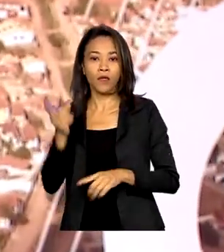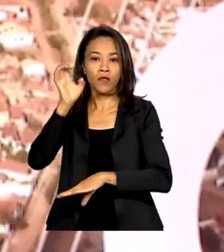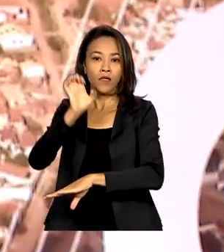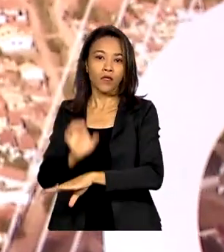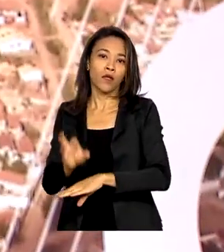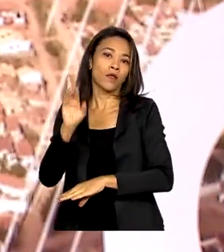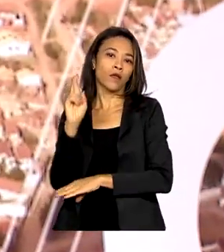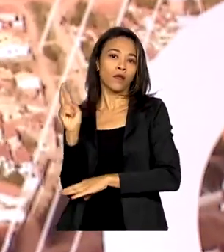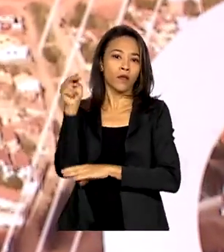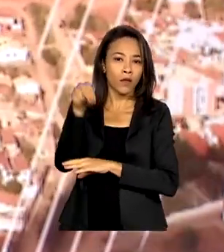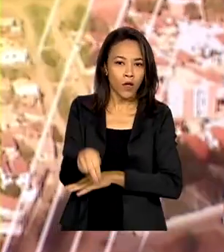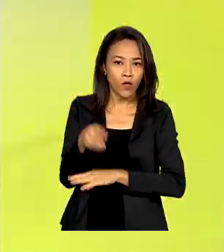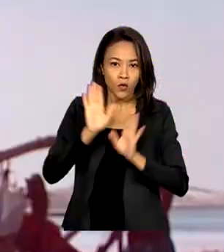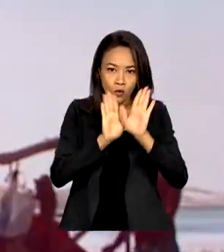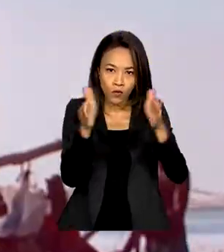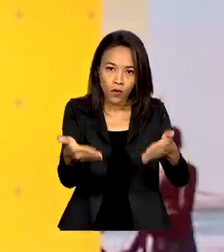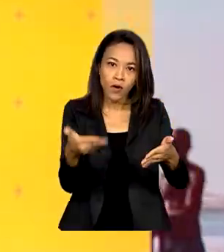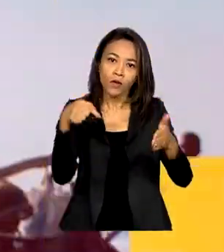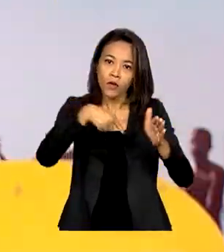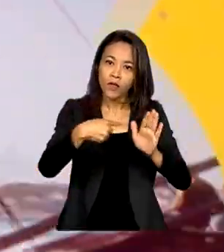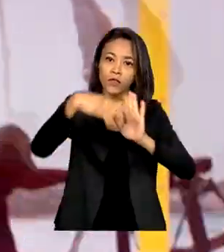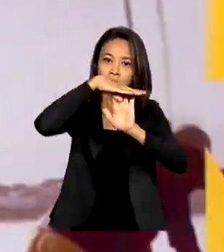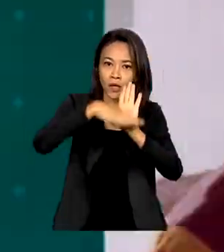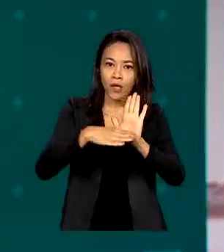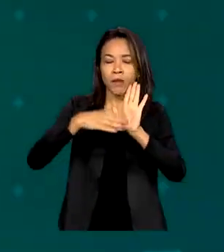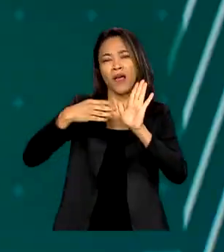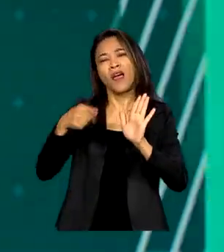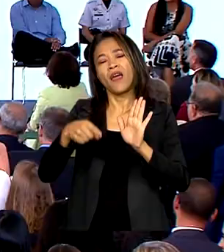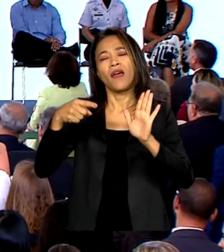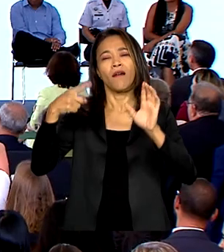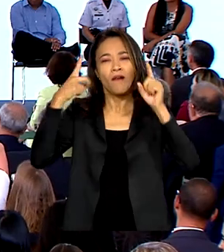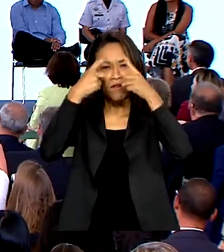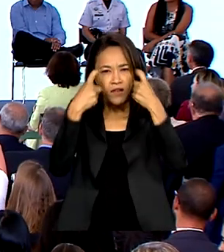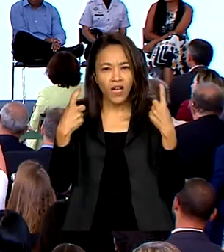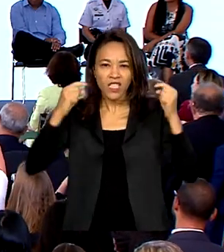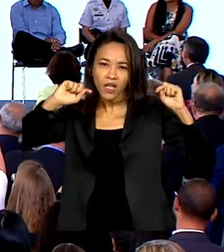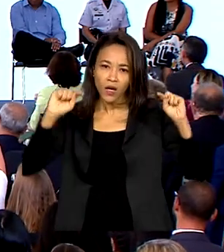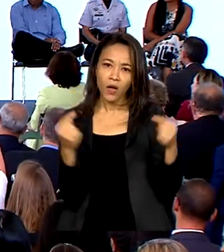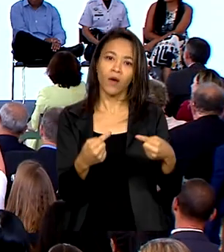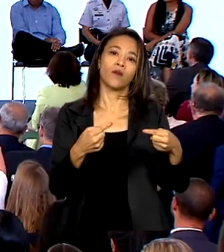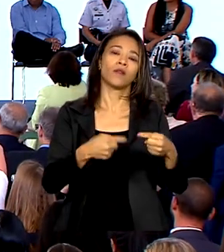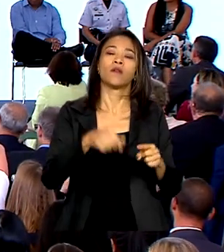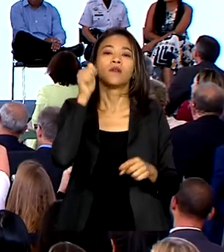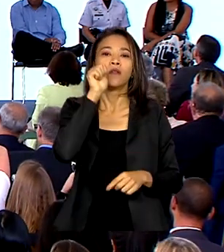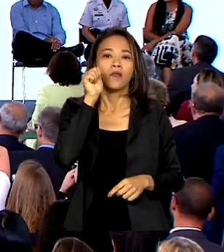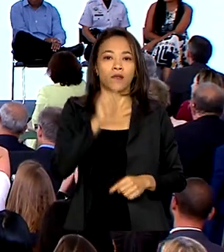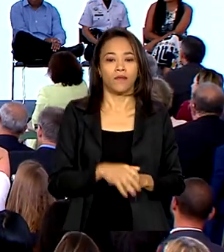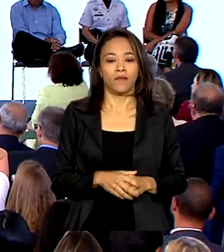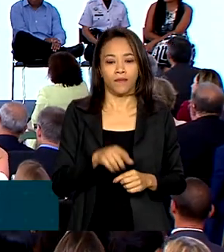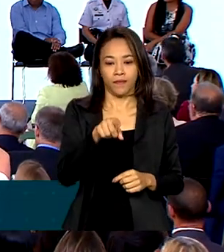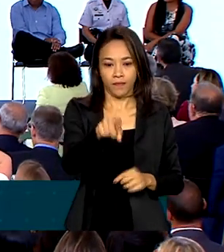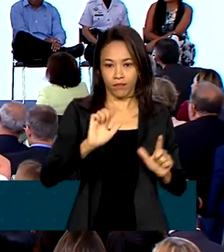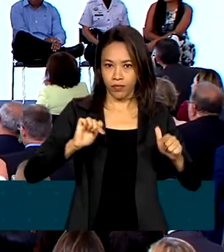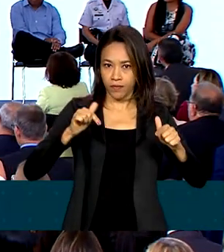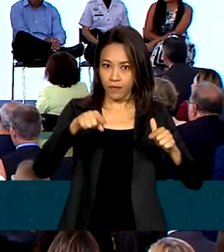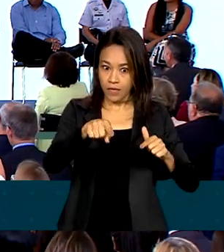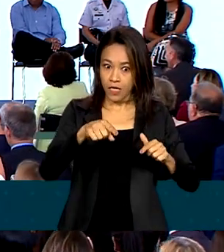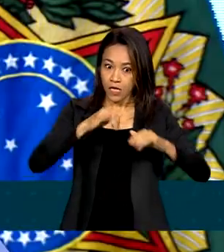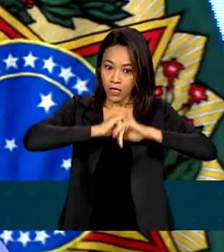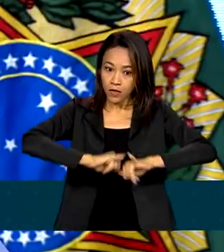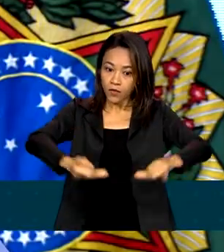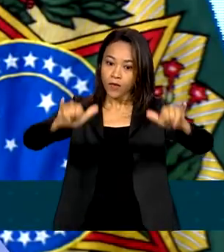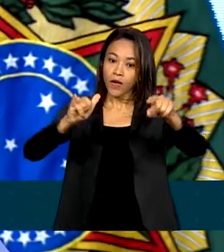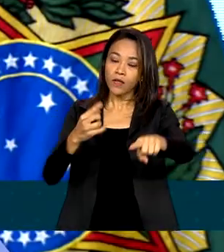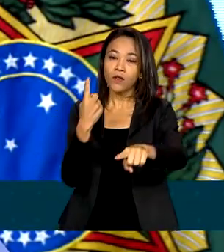dos focos do programa é o combate à violência contra a mulher. Lançado nacionalmente no dia 15 de março, no Palácio